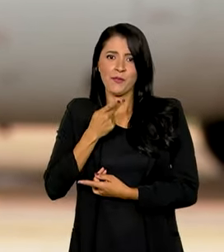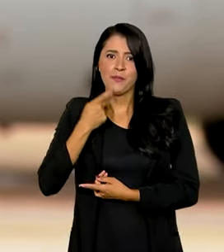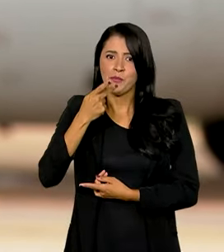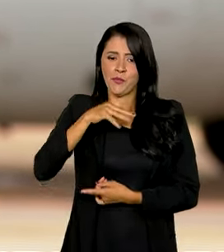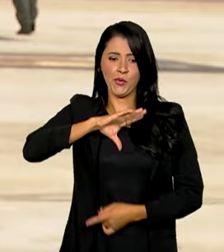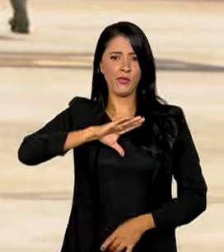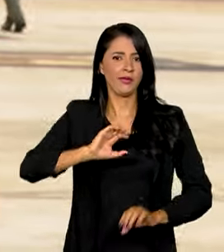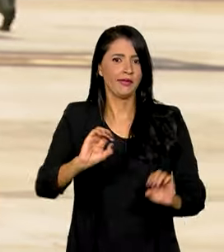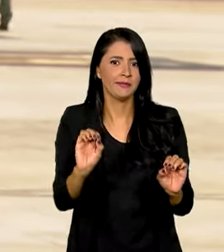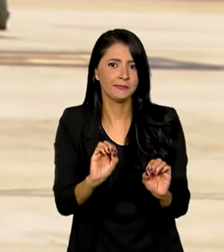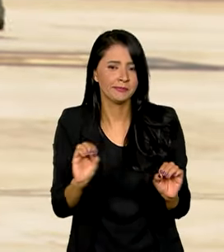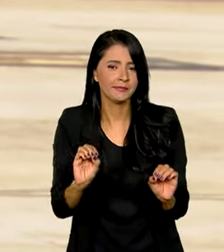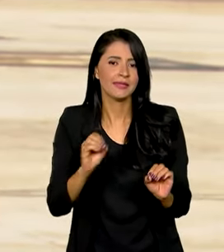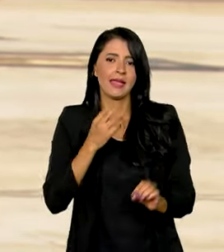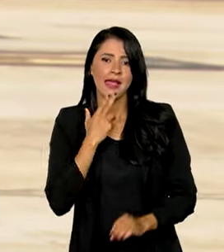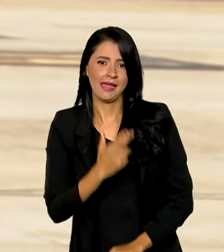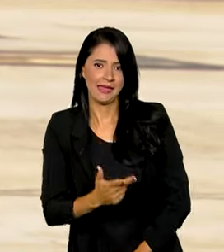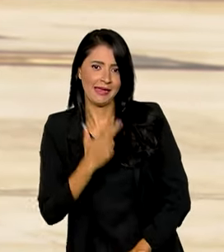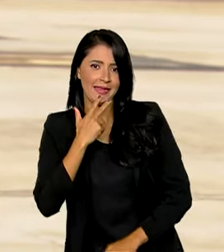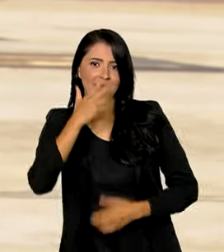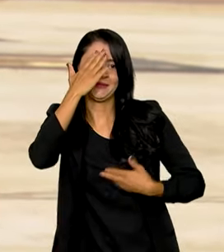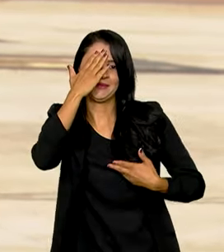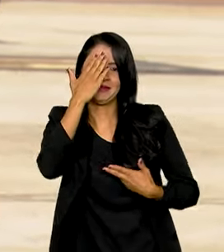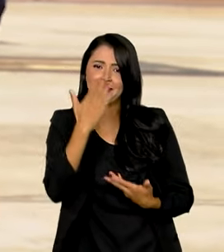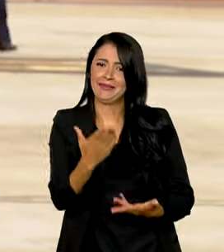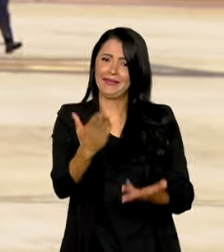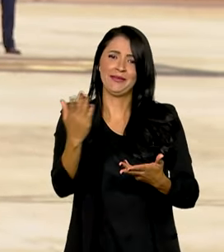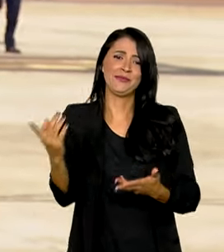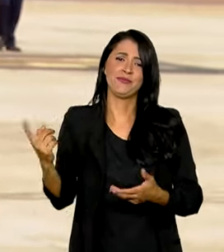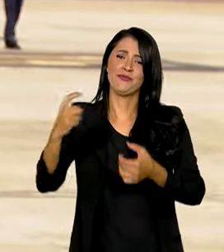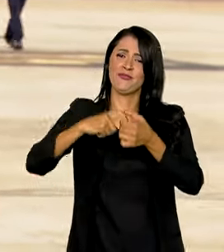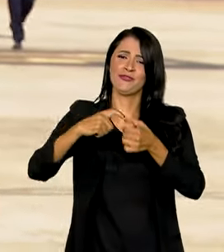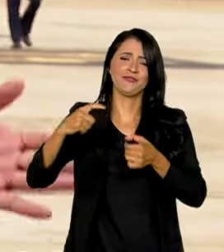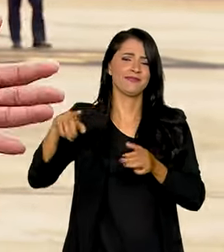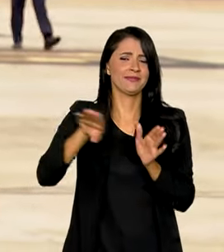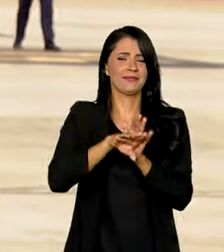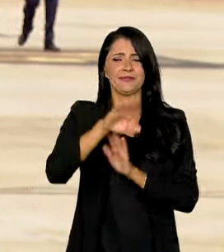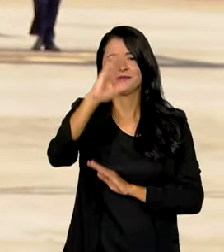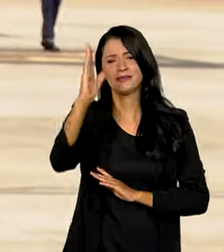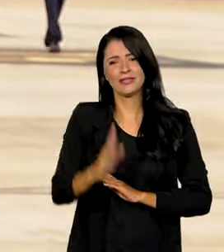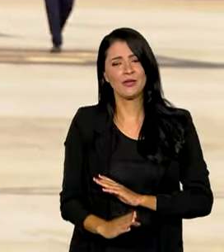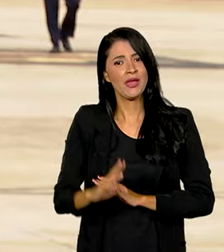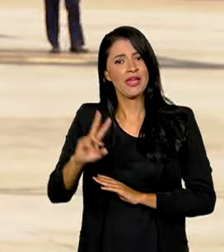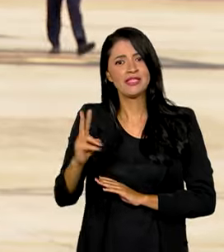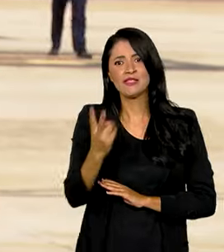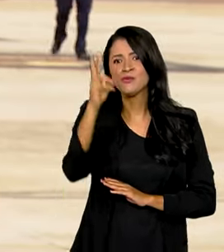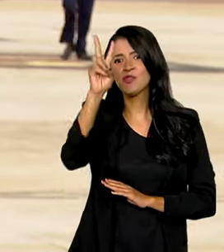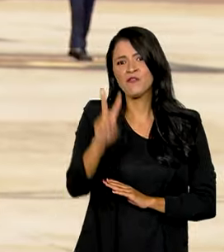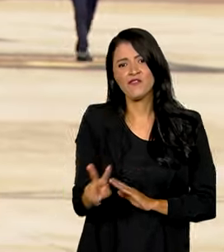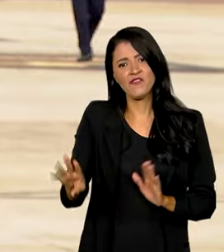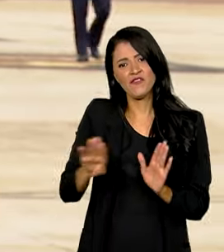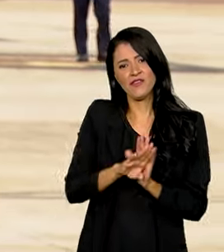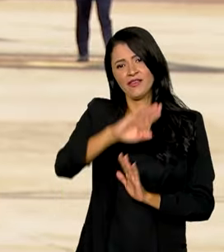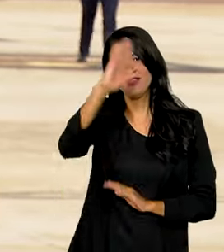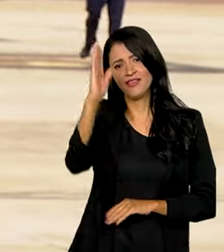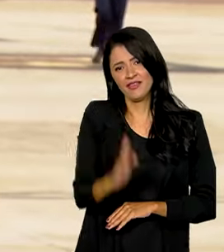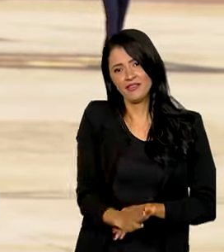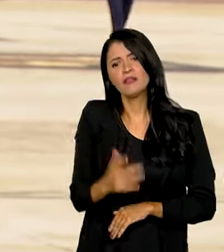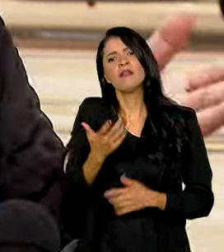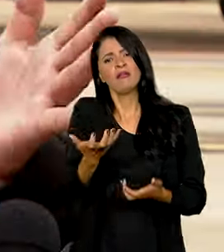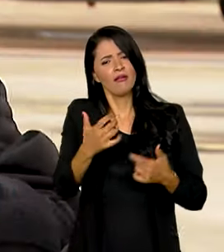português em inglês agradeceu por ter vindo disse que é a segunda vez no país e que quer